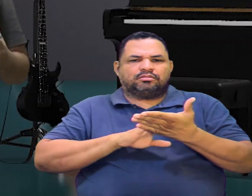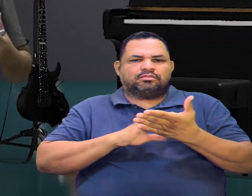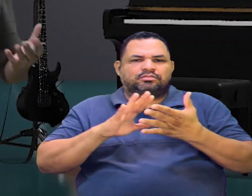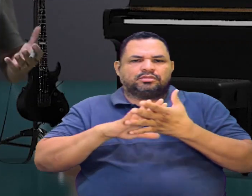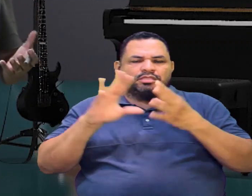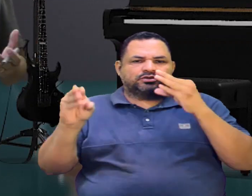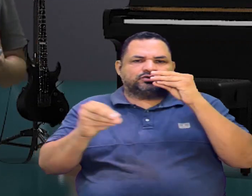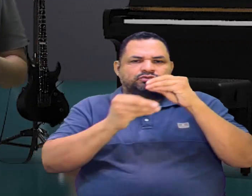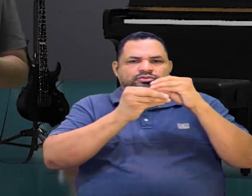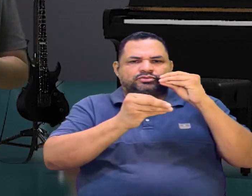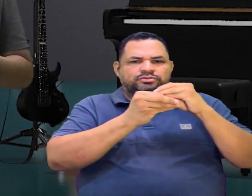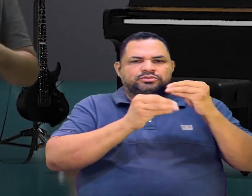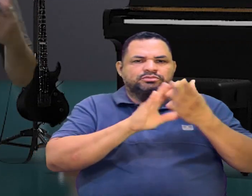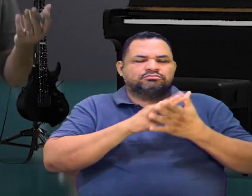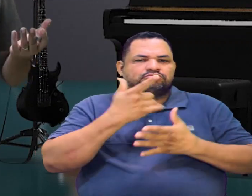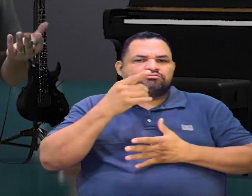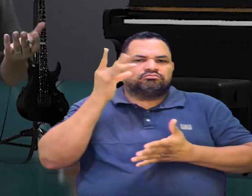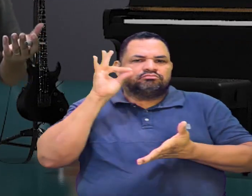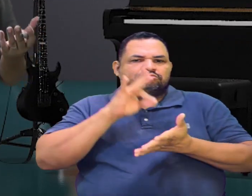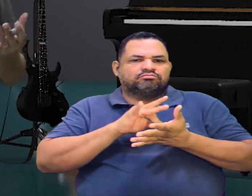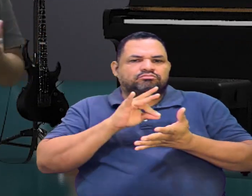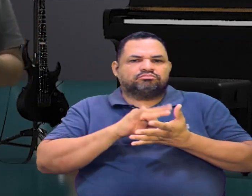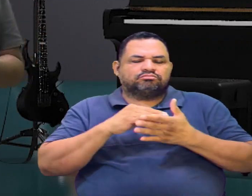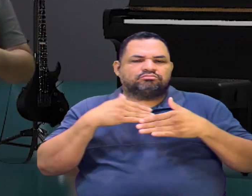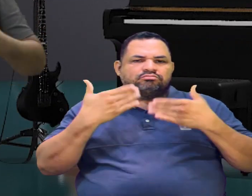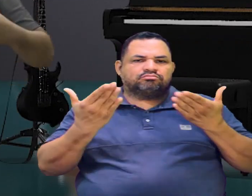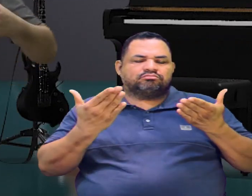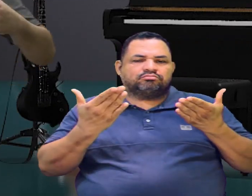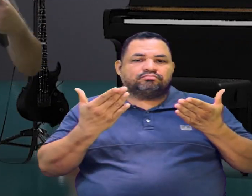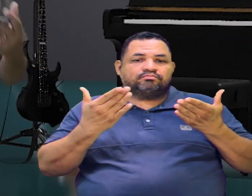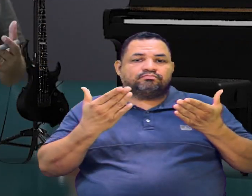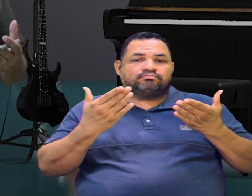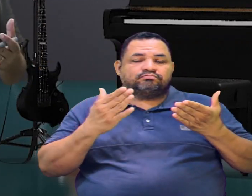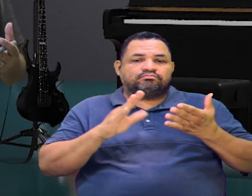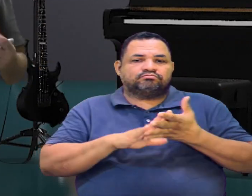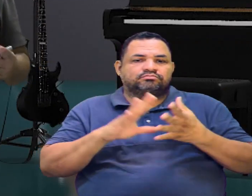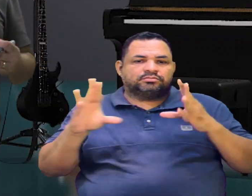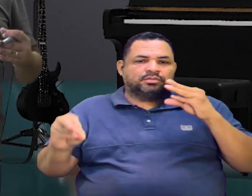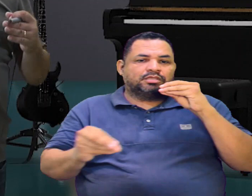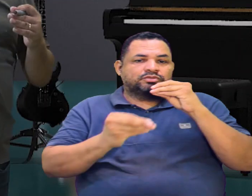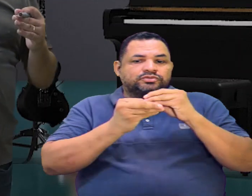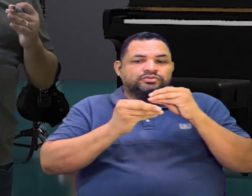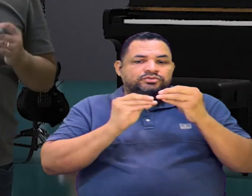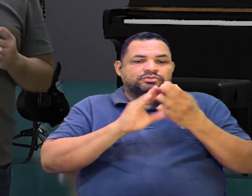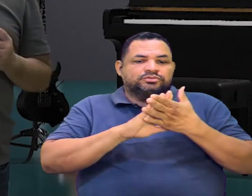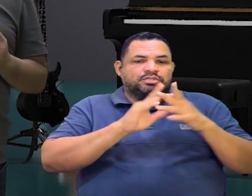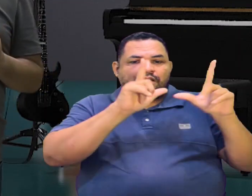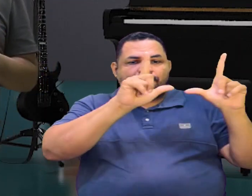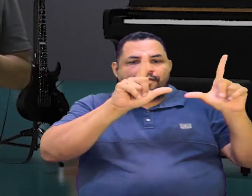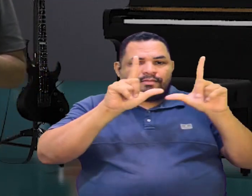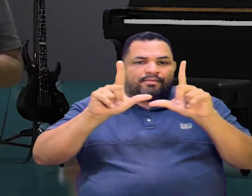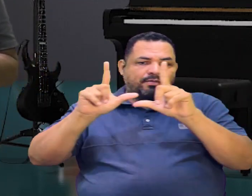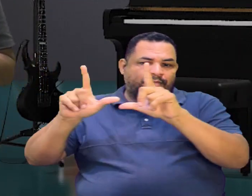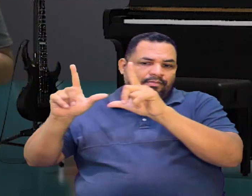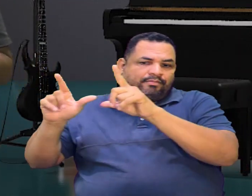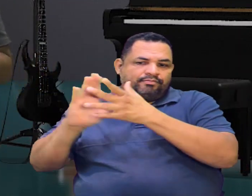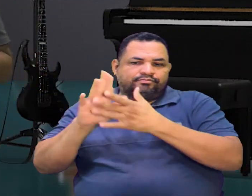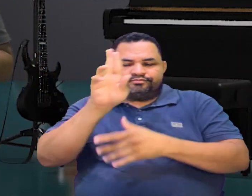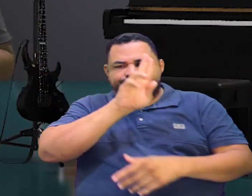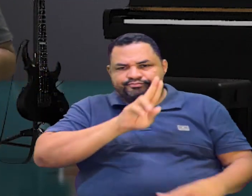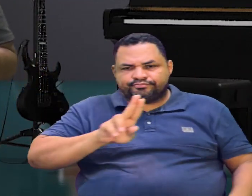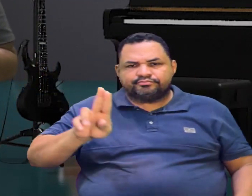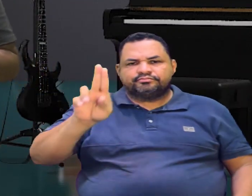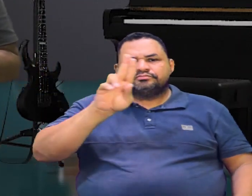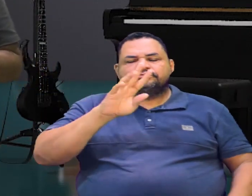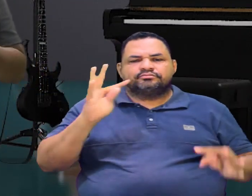que não existem na realidade, que não são possíveis na realidade, que são colocadas lá através da